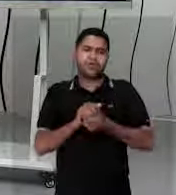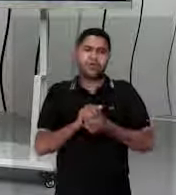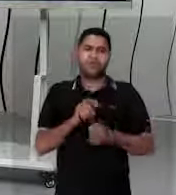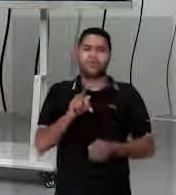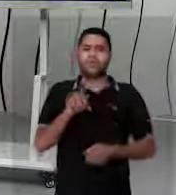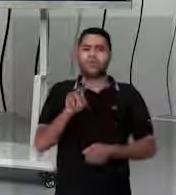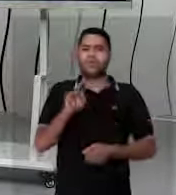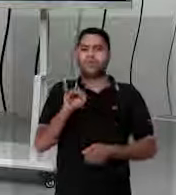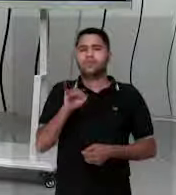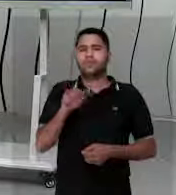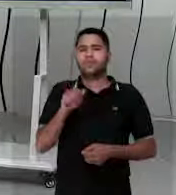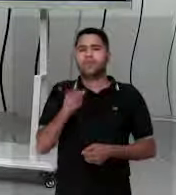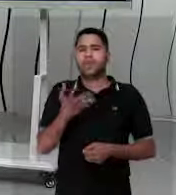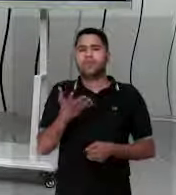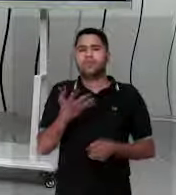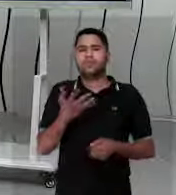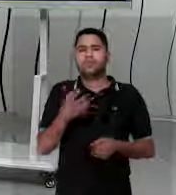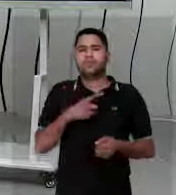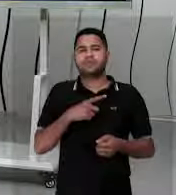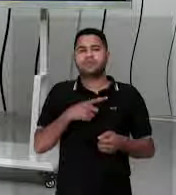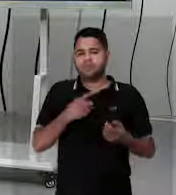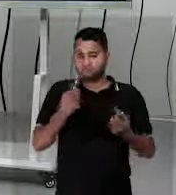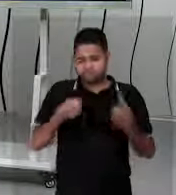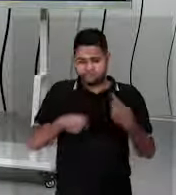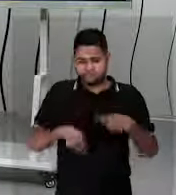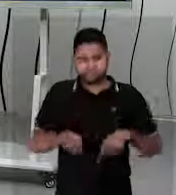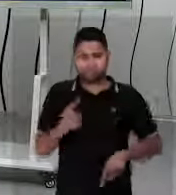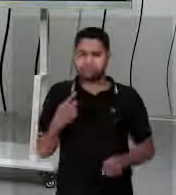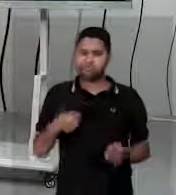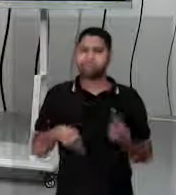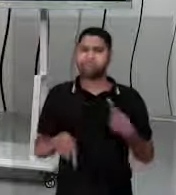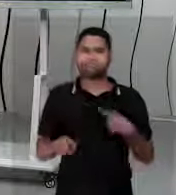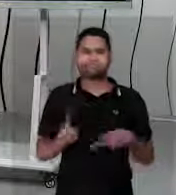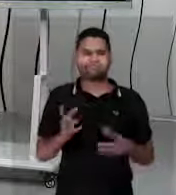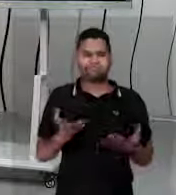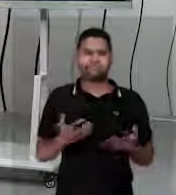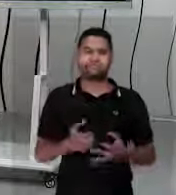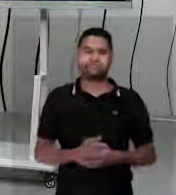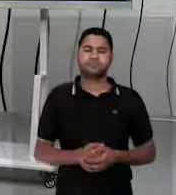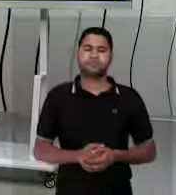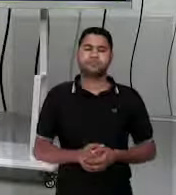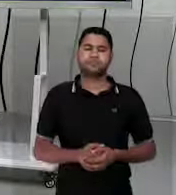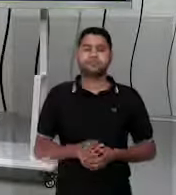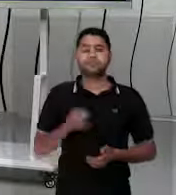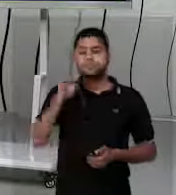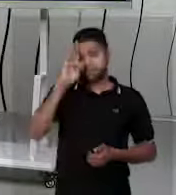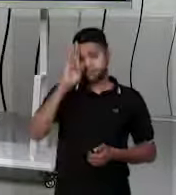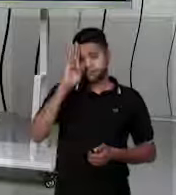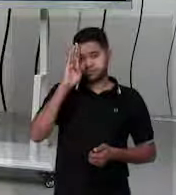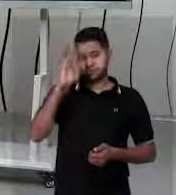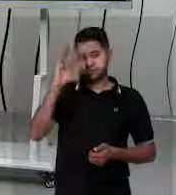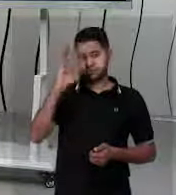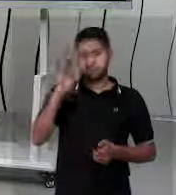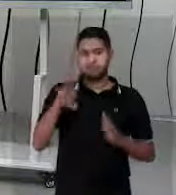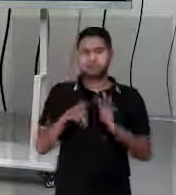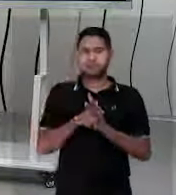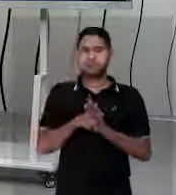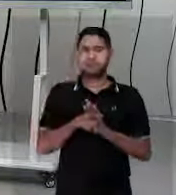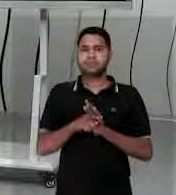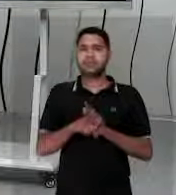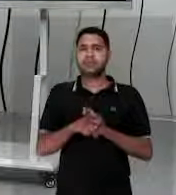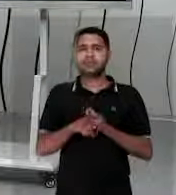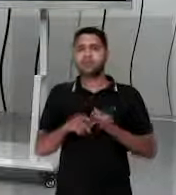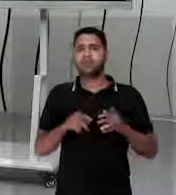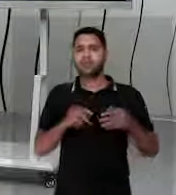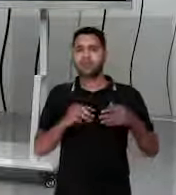e penetrem a nossa pele, invadindo o organismo. E aí ele vai migrar, vai se instalar principalmente no músculo do coração,